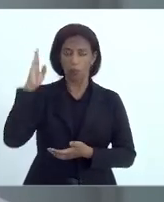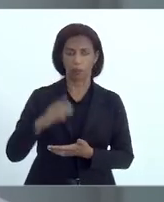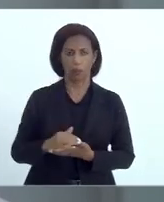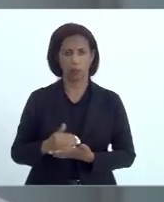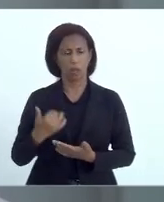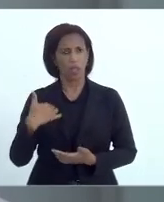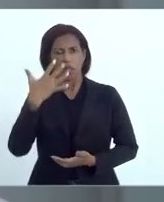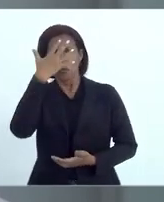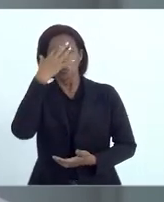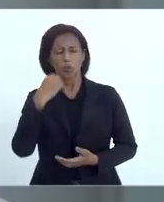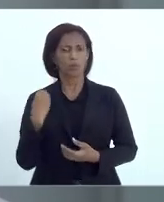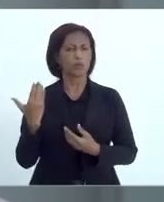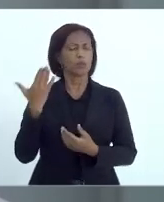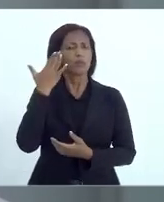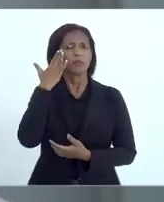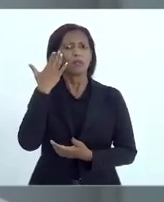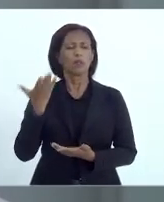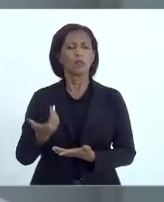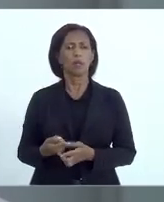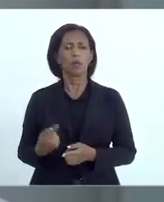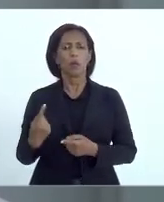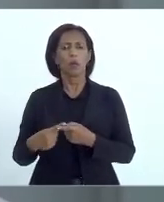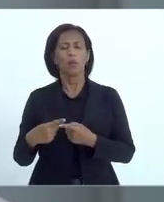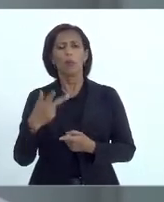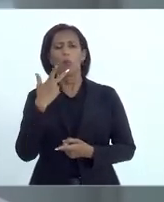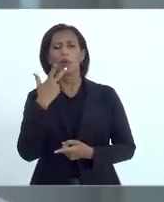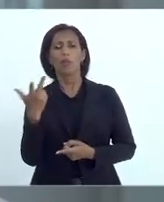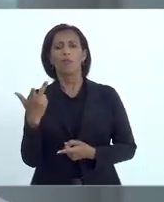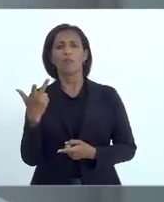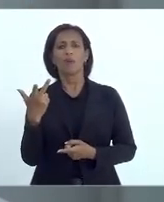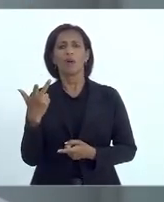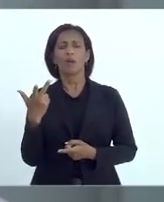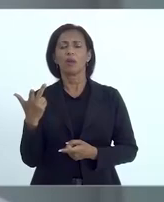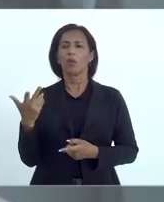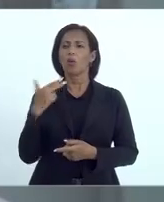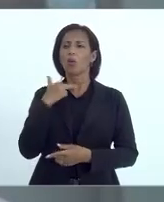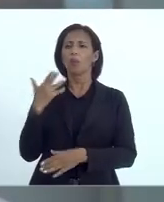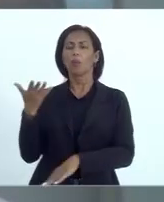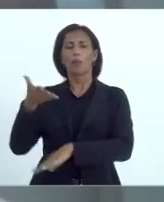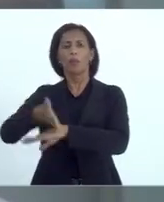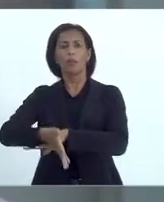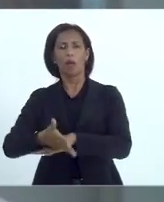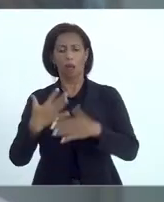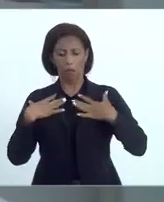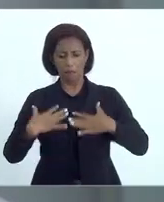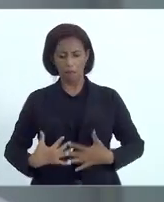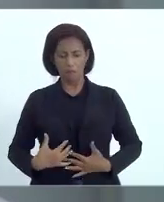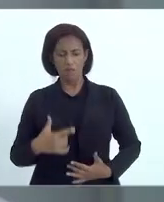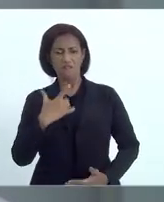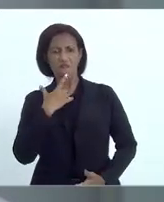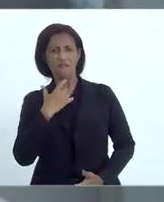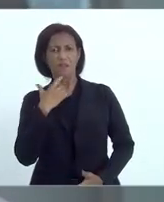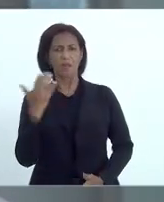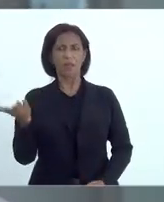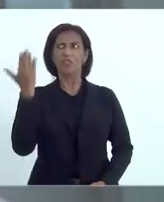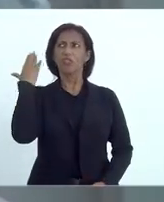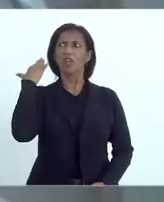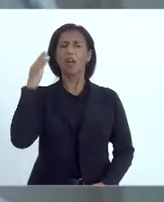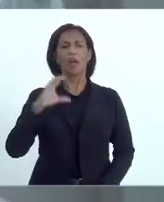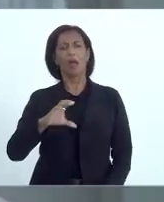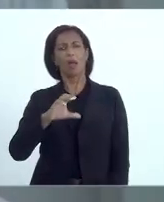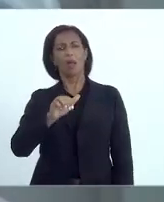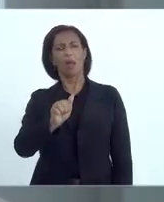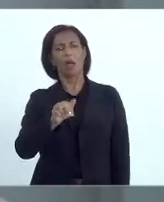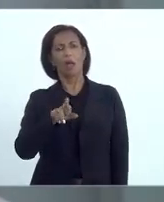não consigo entender o porquê que fala que os caras não podem entrar porque confundem os cara com a camisa vermelha de lá da época do